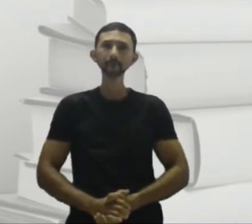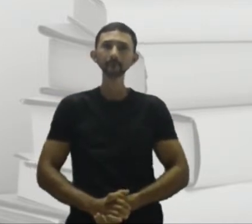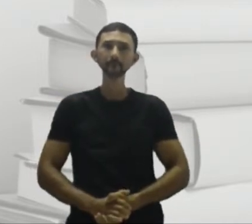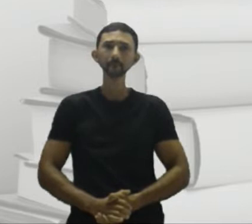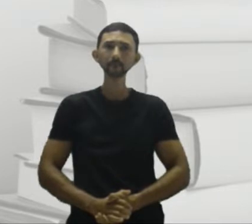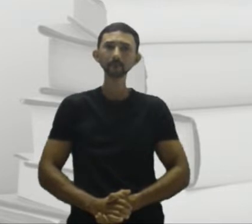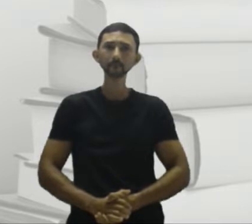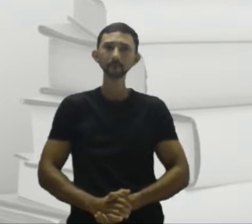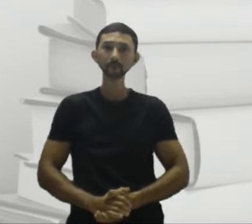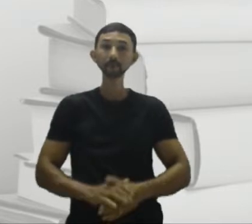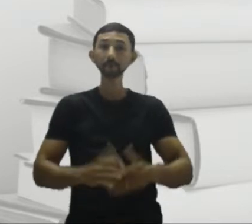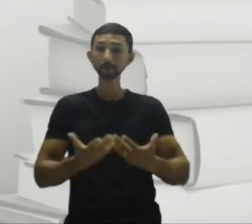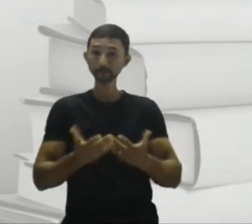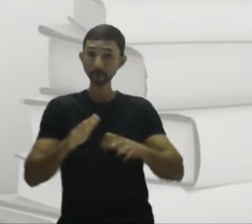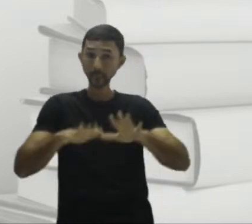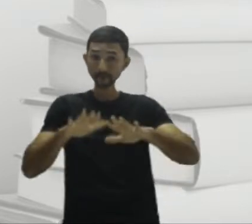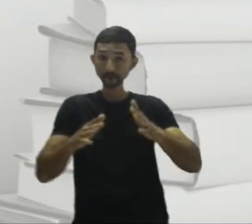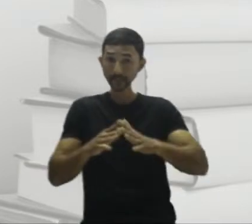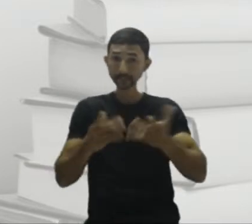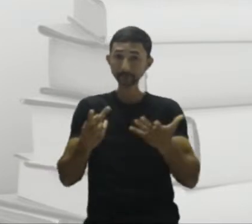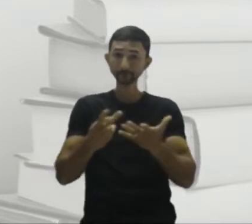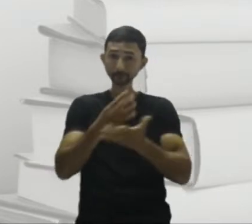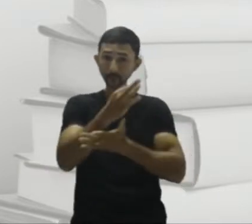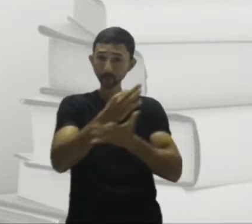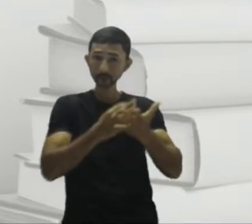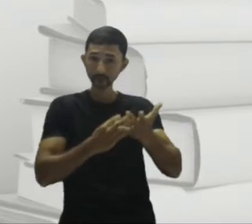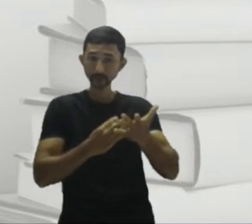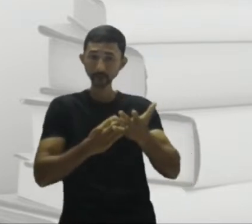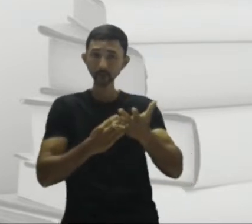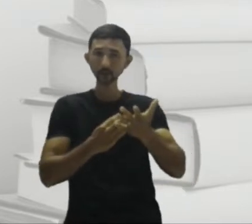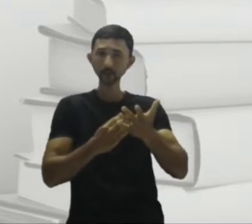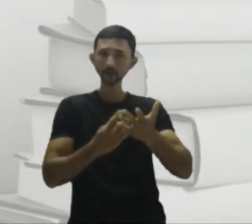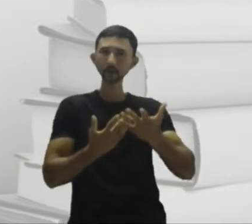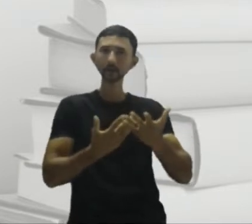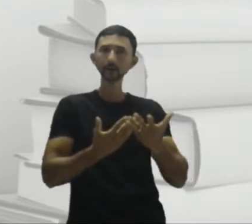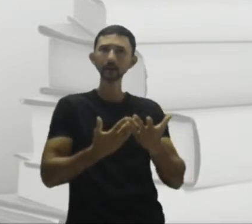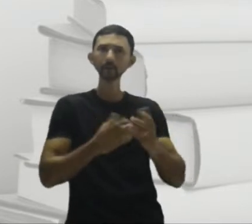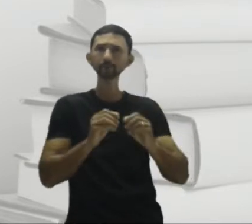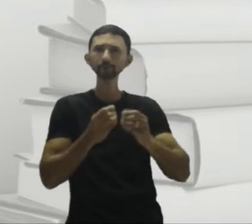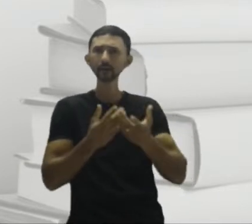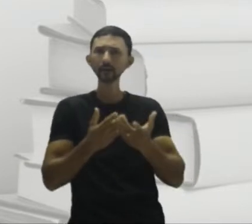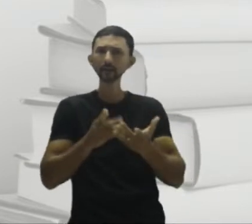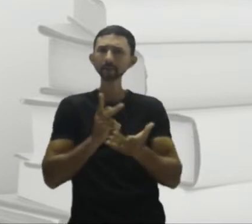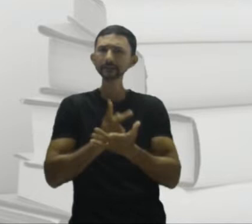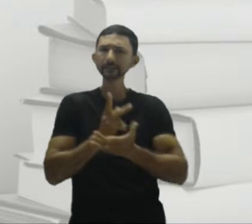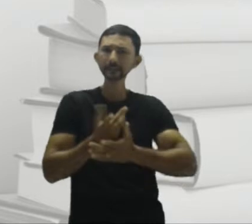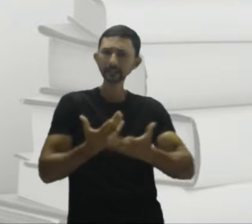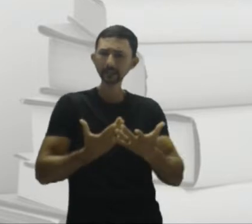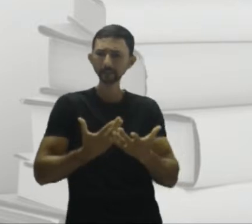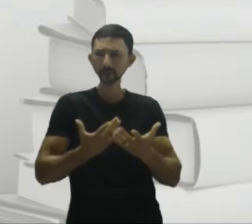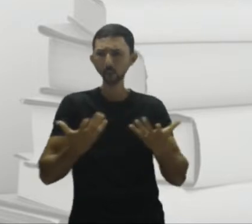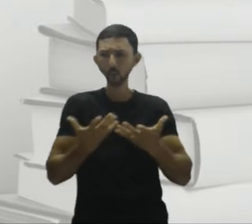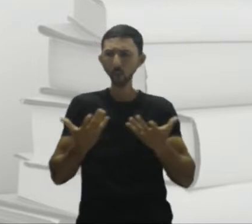Mas nem sempre o texto narrativo ele foi como